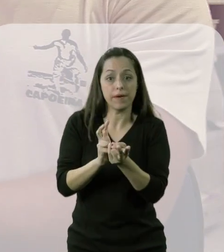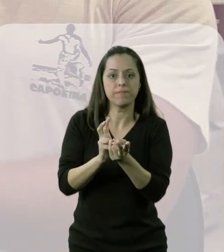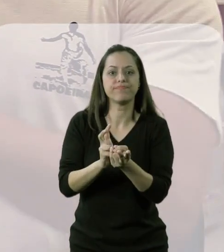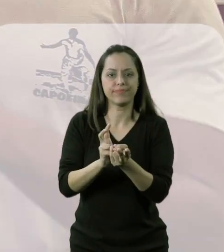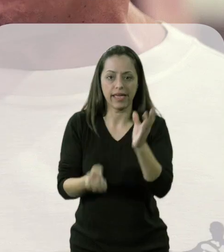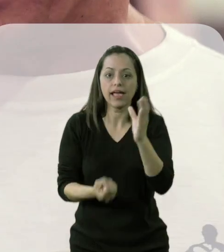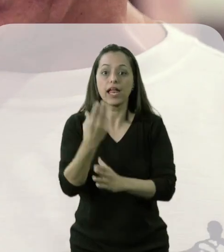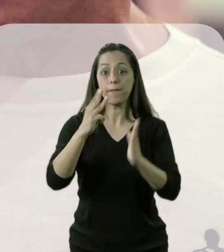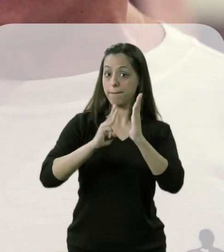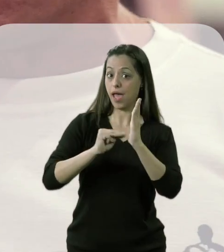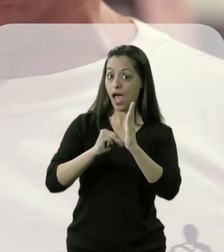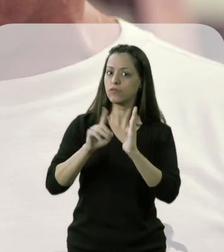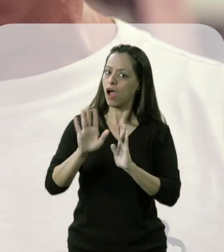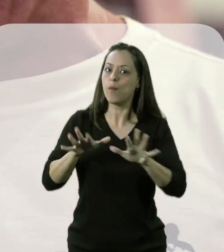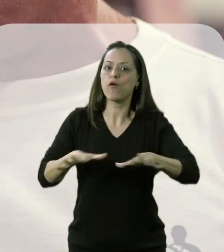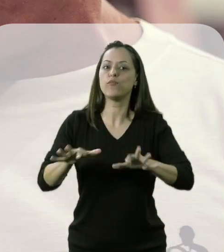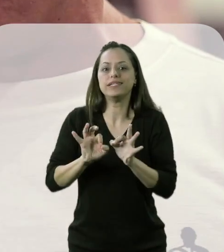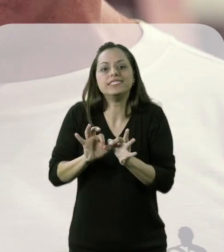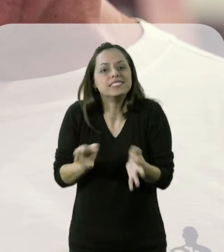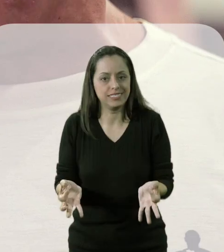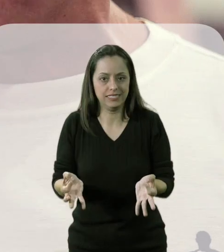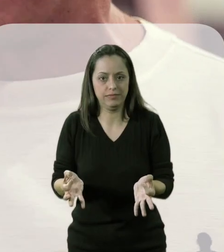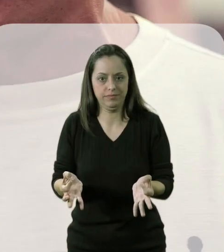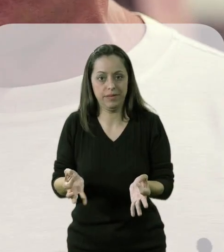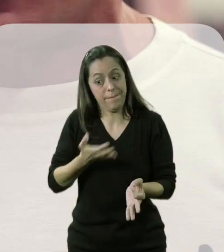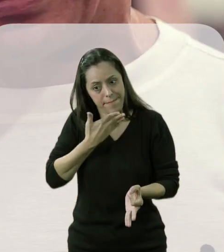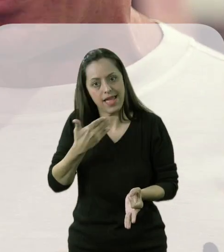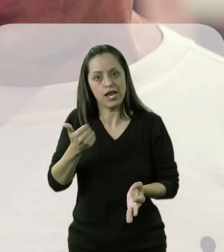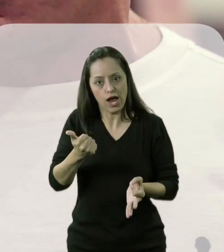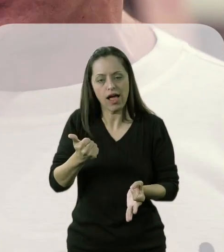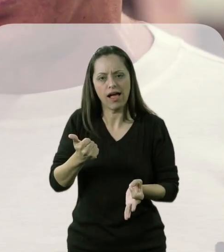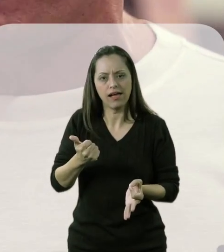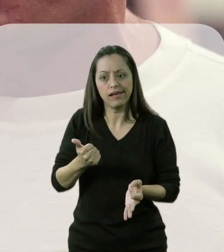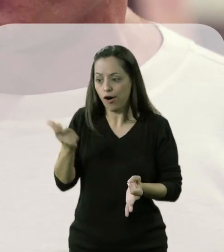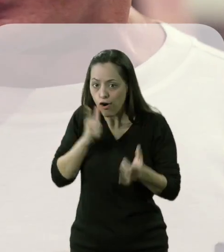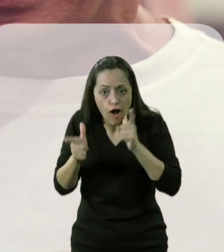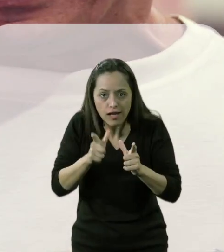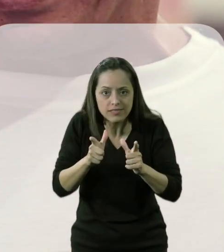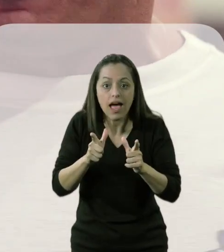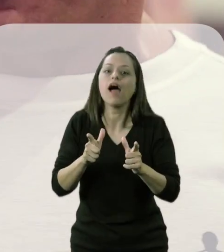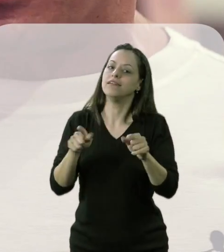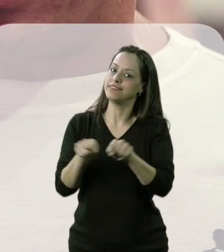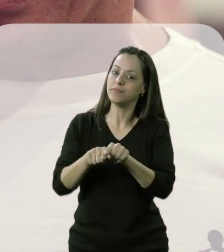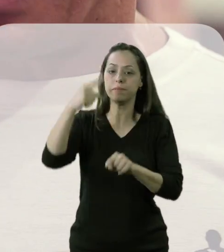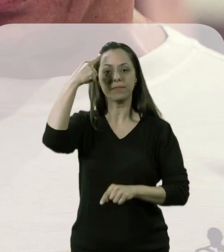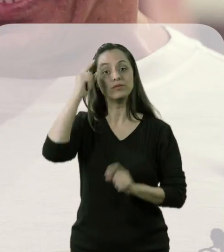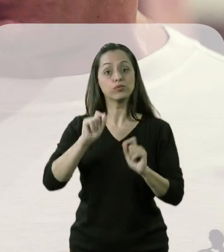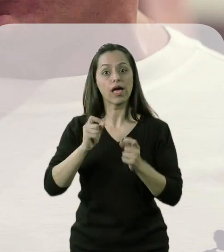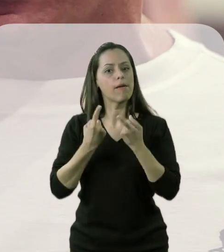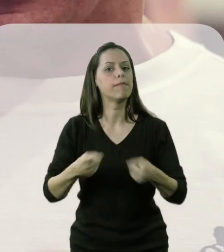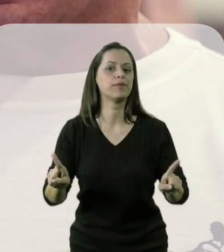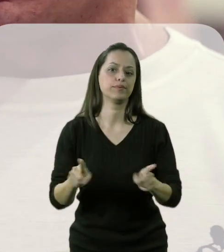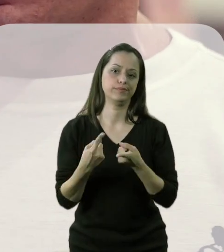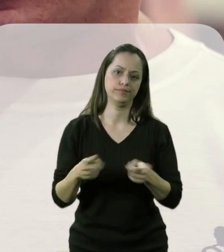roda de capoeira. Criei essa metodologia de botar um movimento simples para todo mundo, legal, mas não bastava. E aí, vamos fazer o quê?